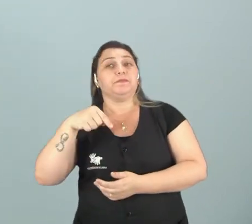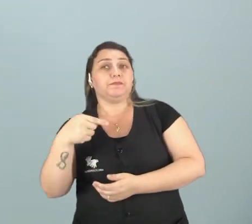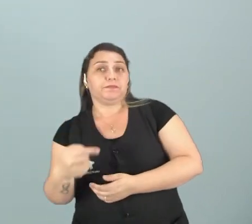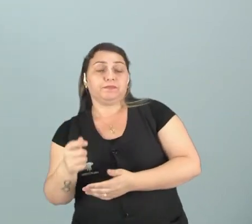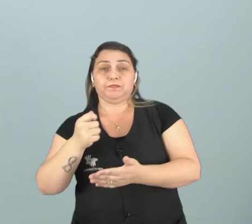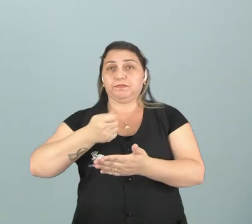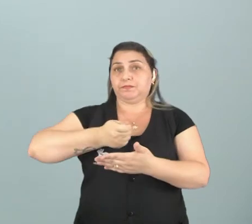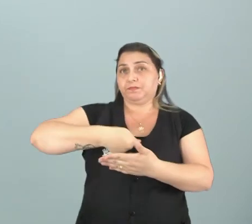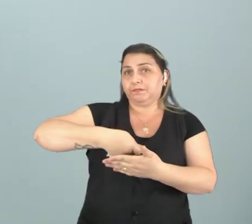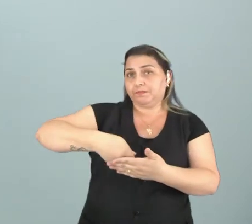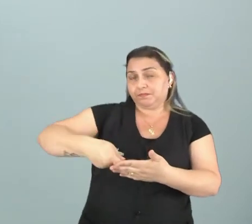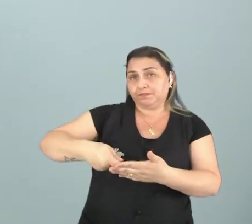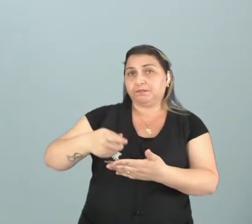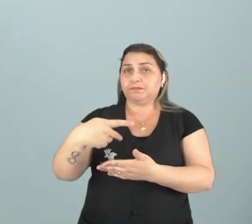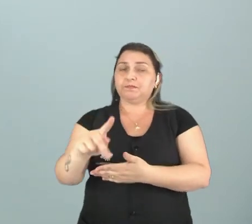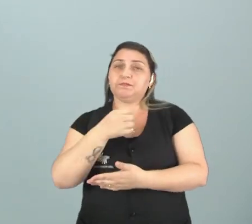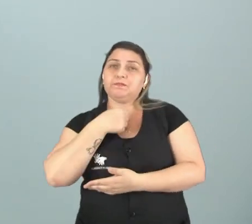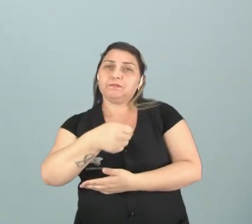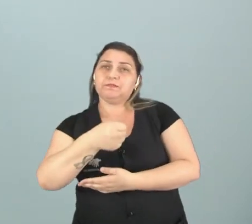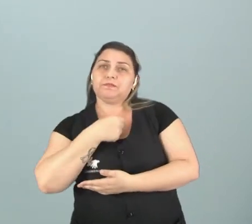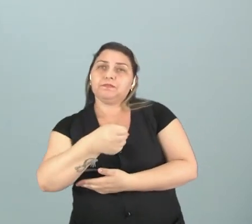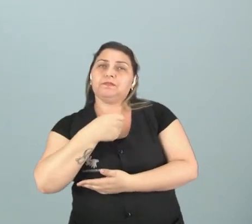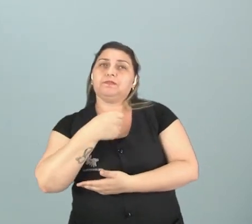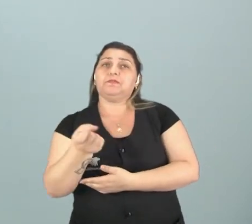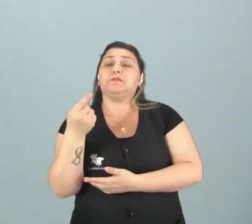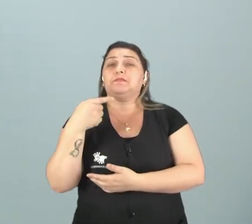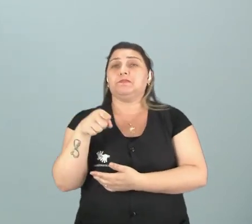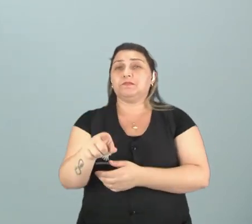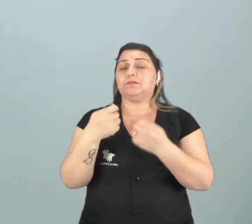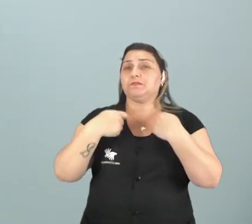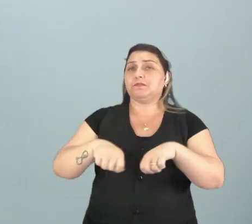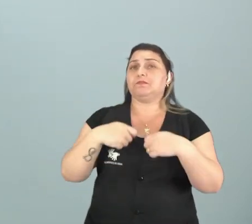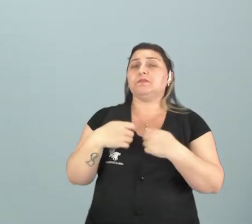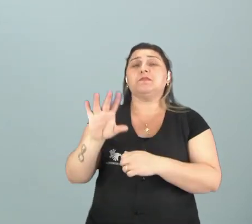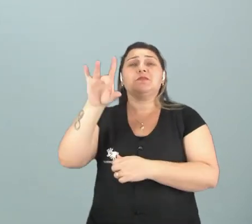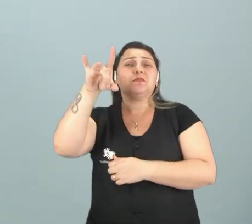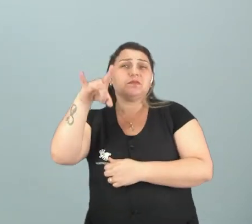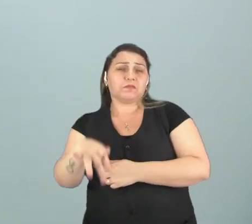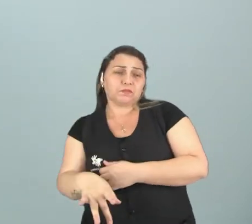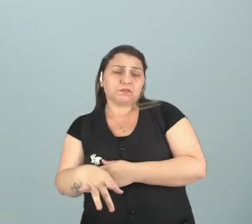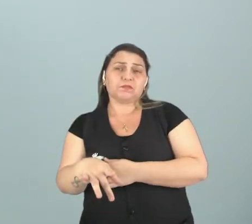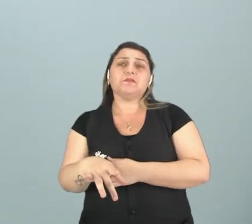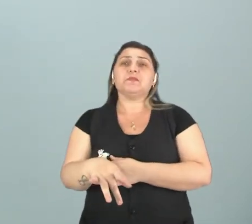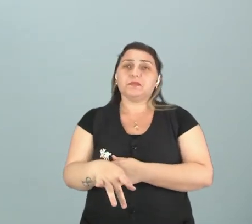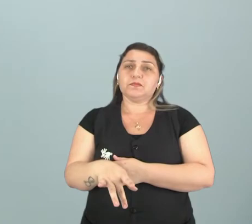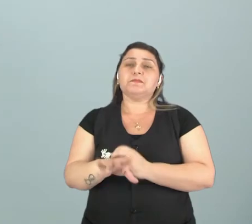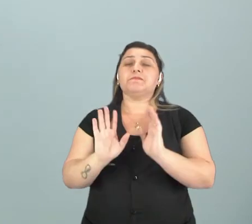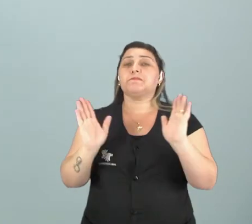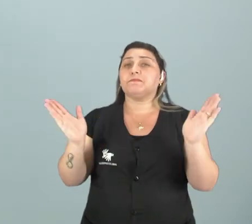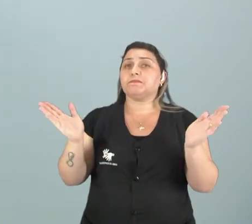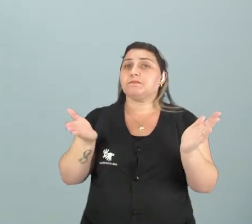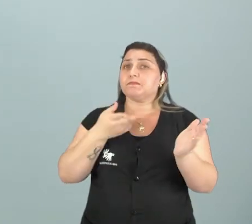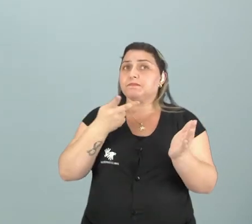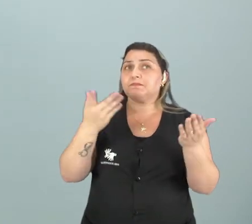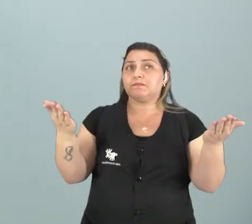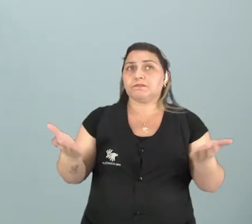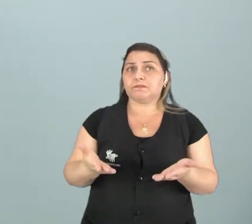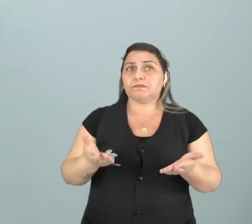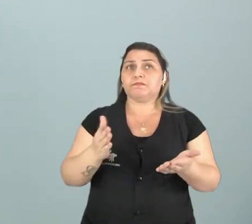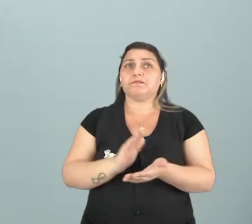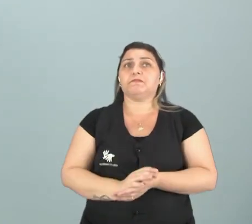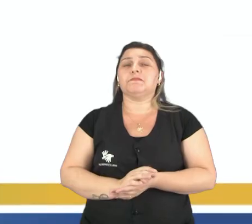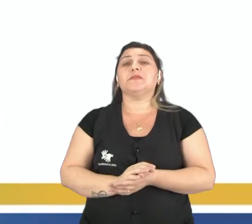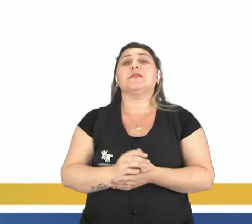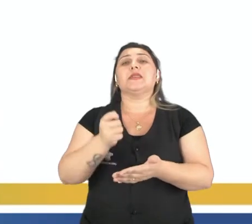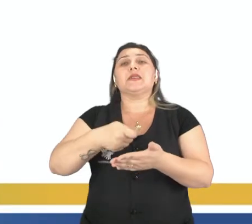da escrita da sua reportagem, você precisa ir para o último passo do qual vamos falar agora, que é